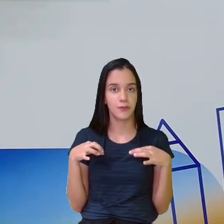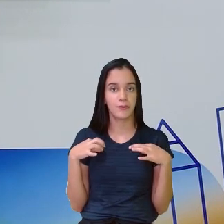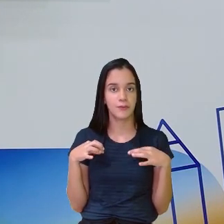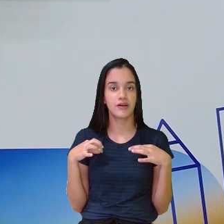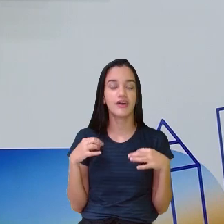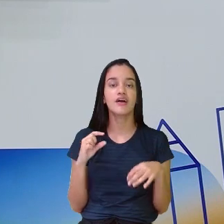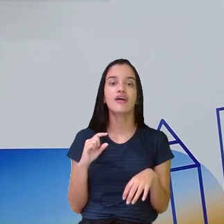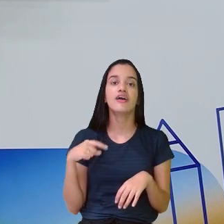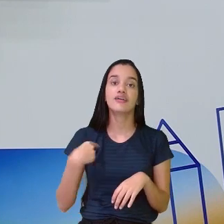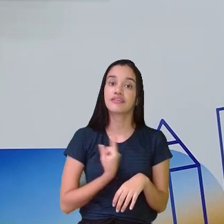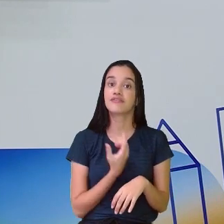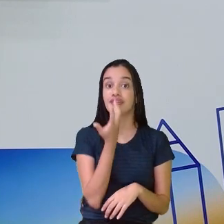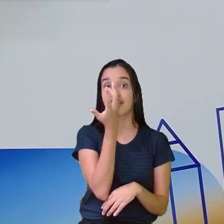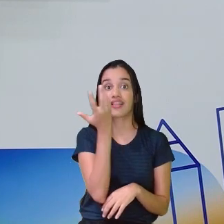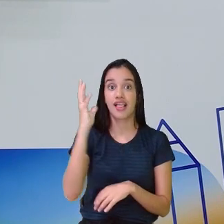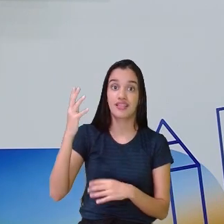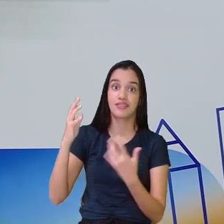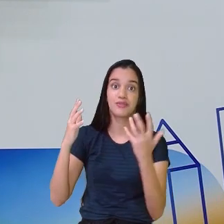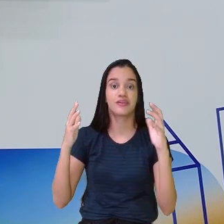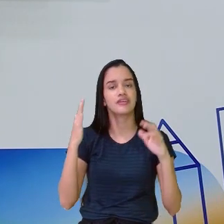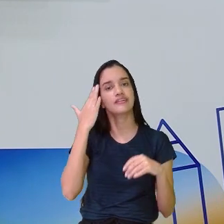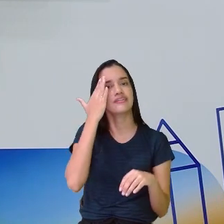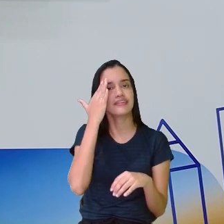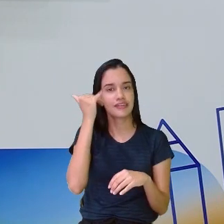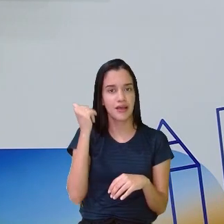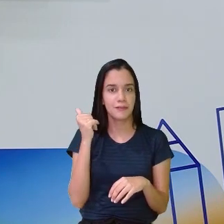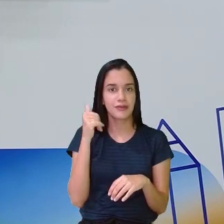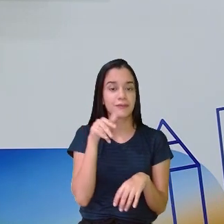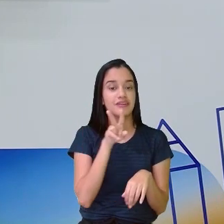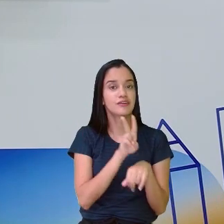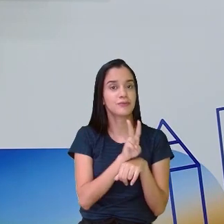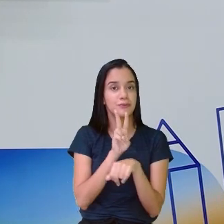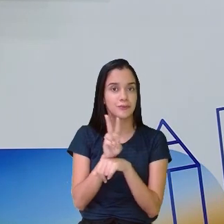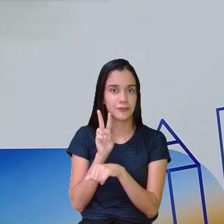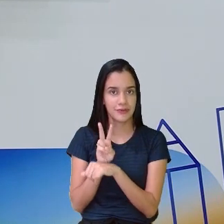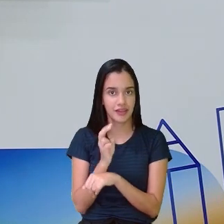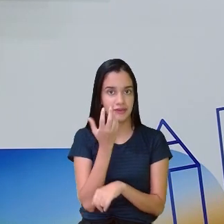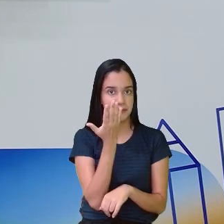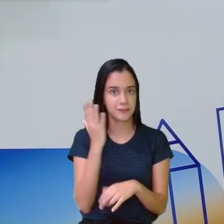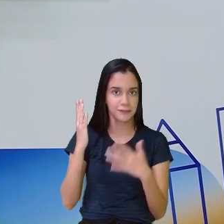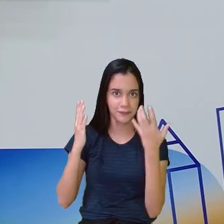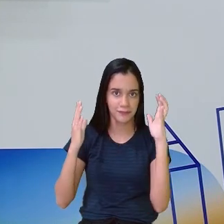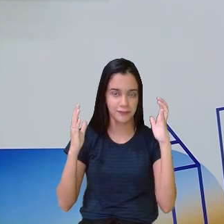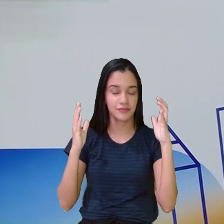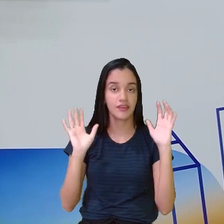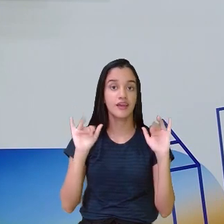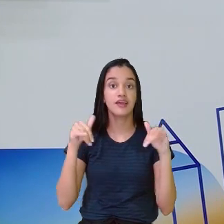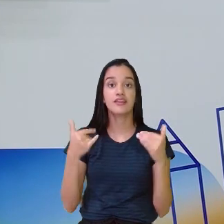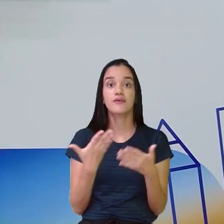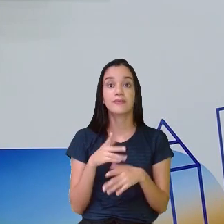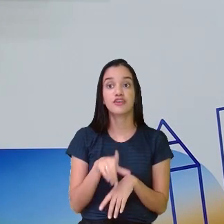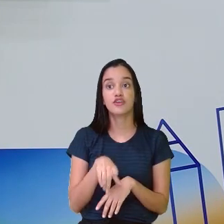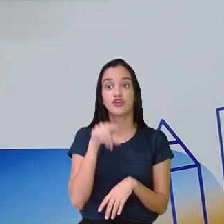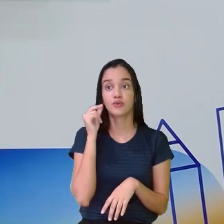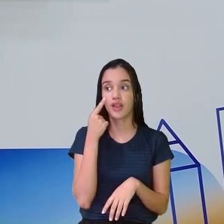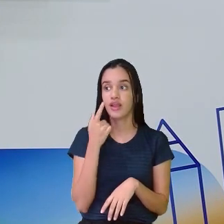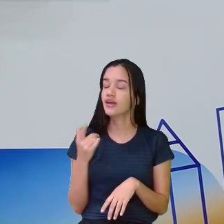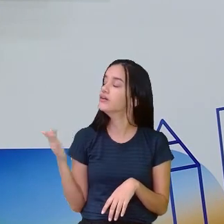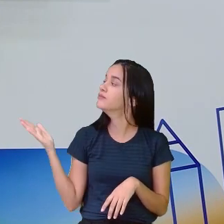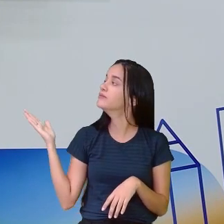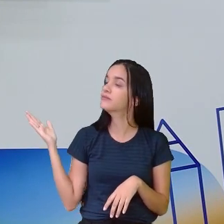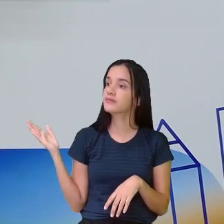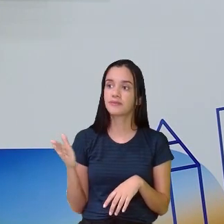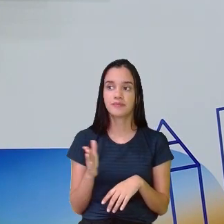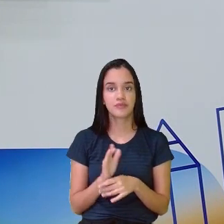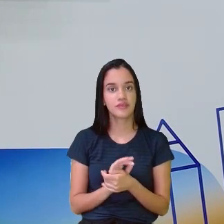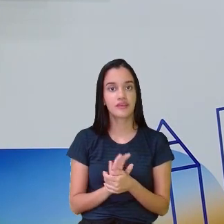a gente está falando da natureza, a gente sabe que precisa preservar e cuidar do meio ambiente. Então, eu escolhi trabalhar com essa espuma aqui, ó,